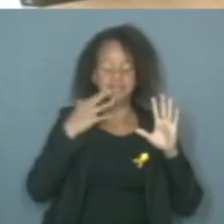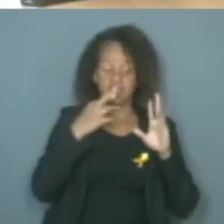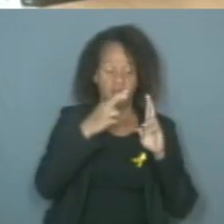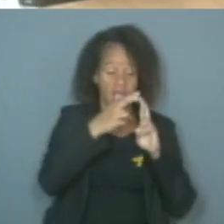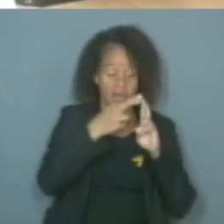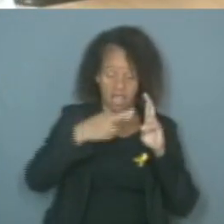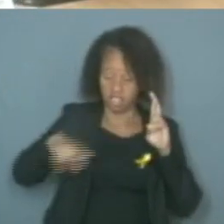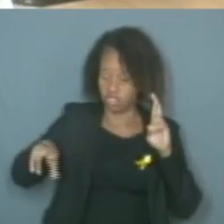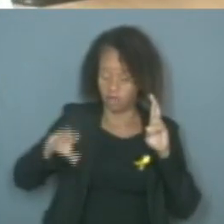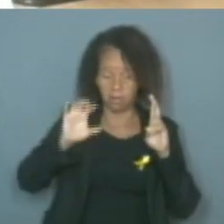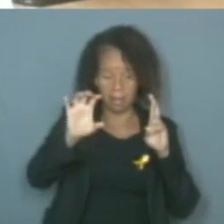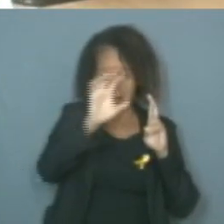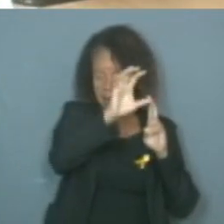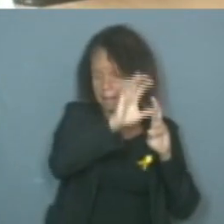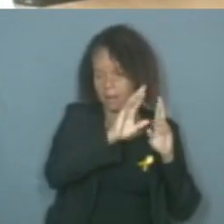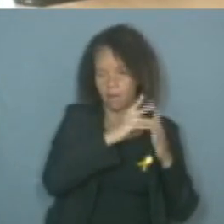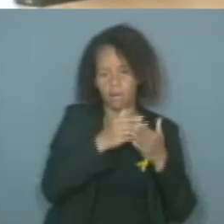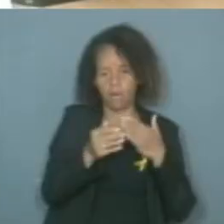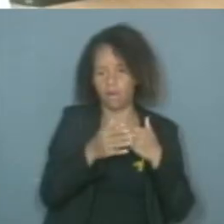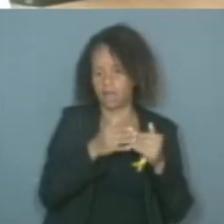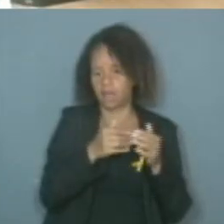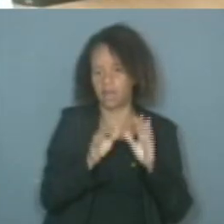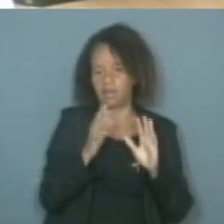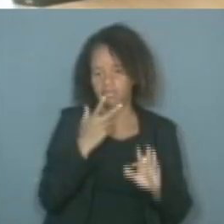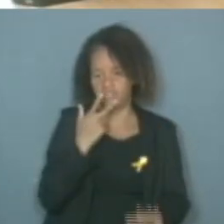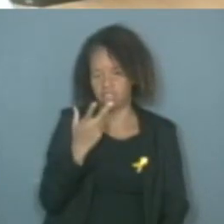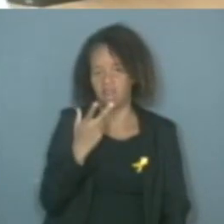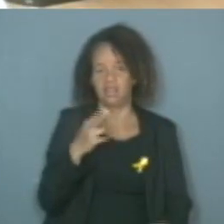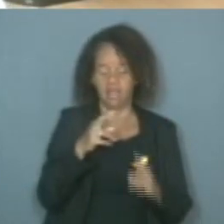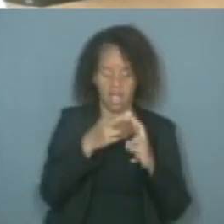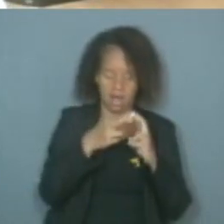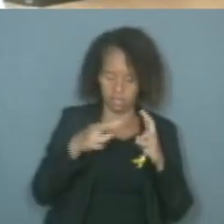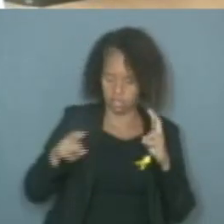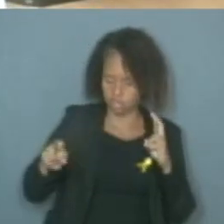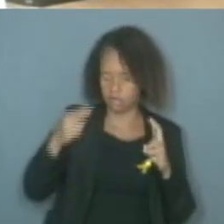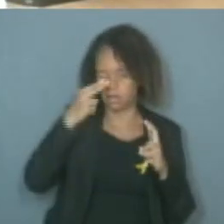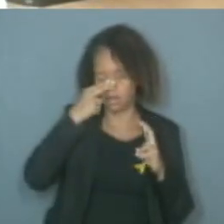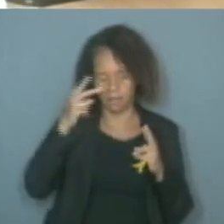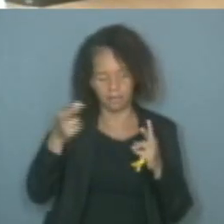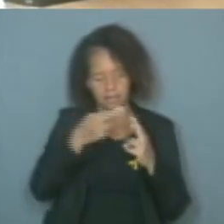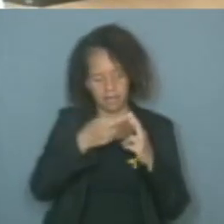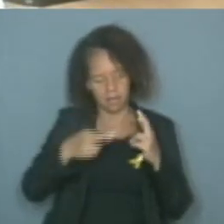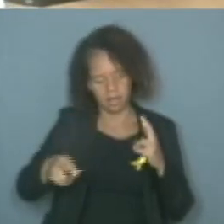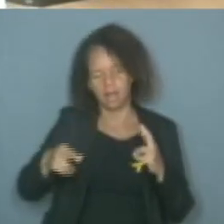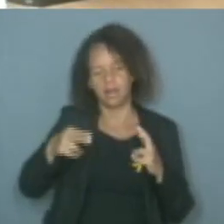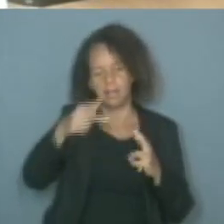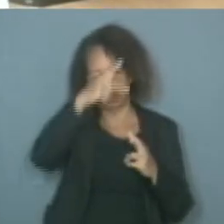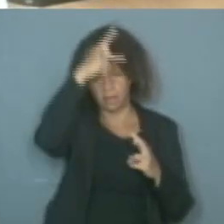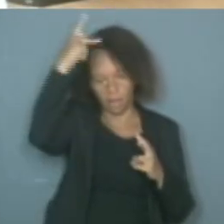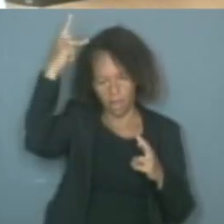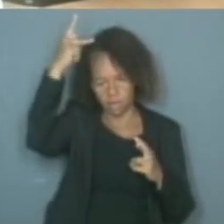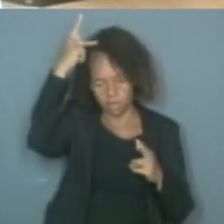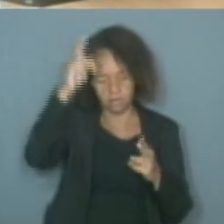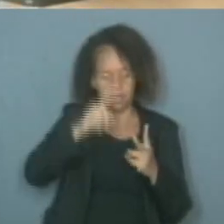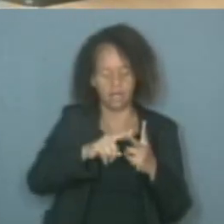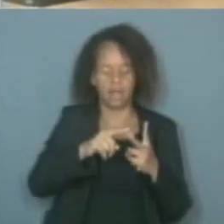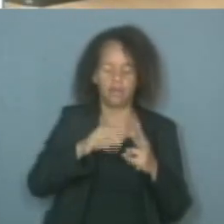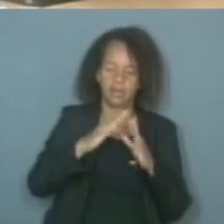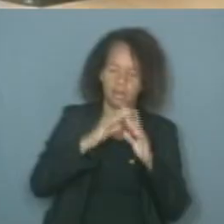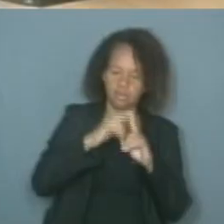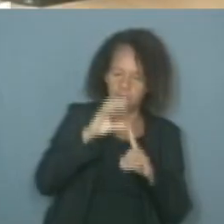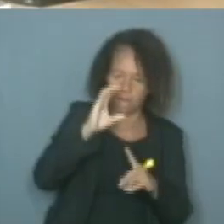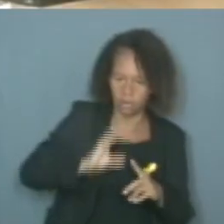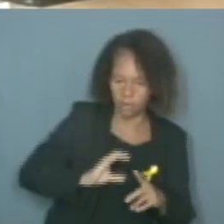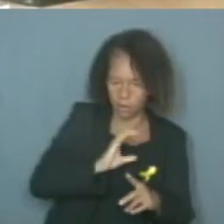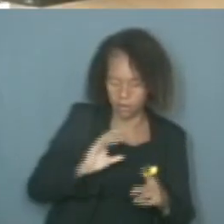interreligiosa. Ou seja, quando se fala essa palavra, se fala das religiões evangélicas, pentecostais, igreja